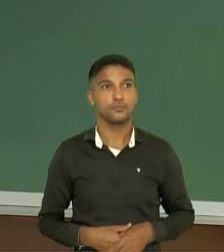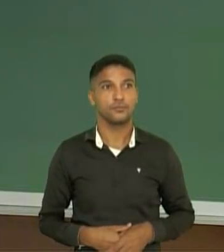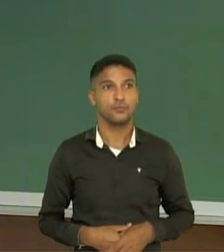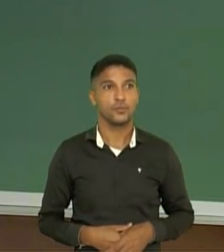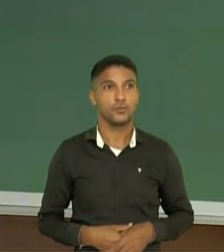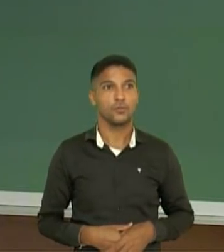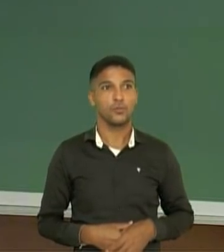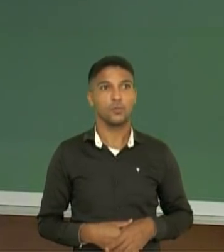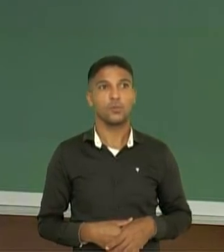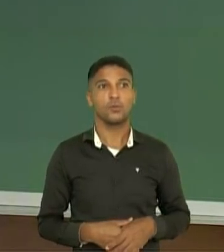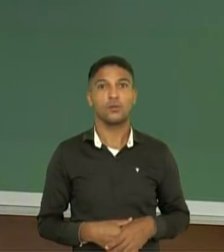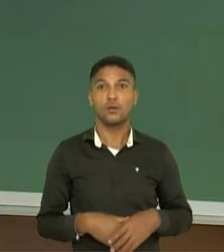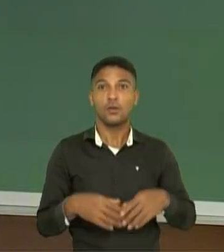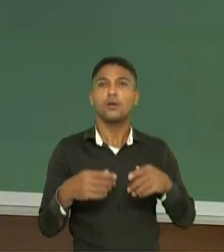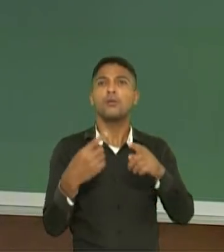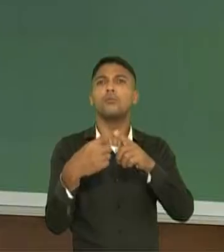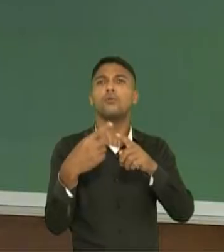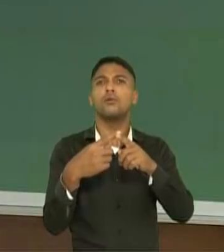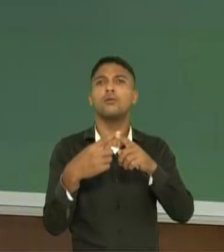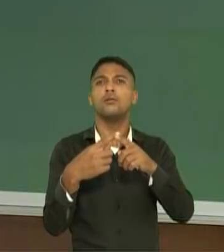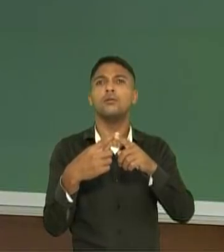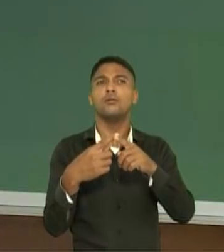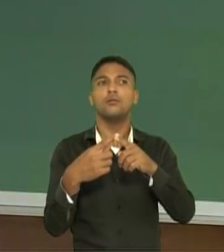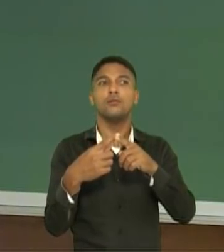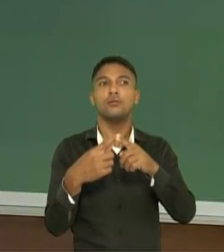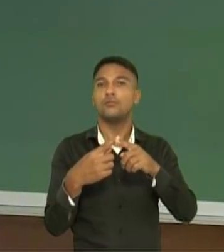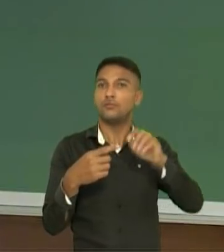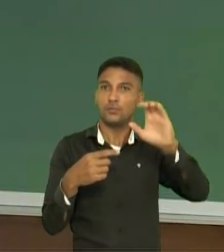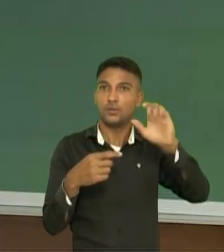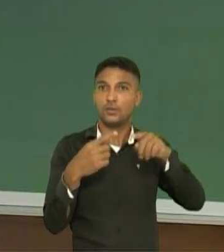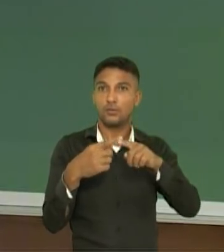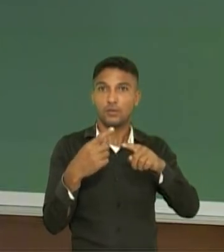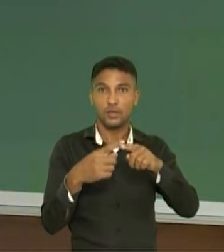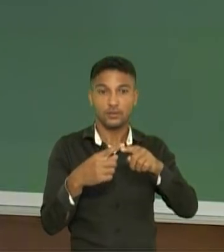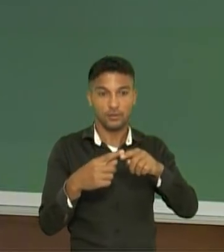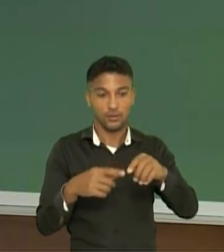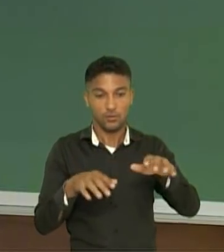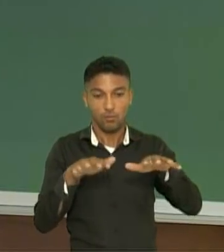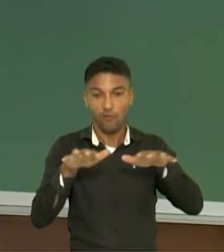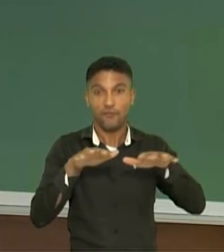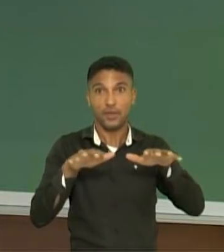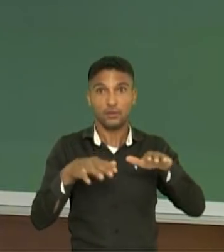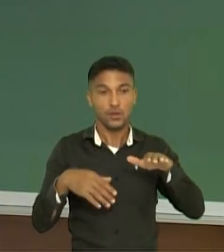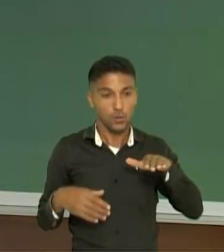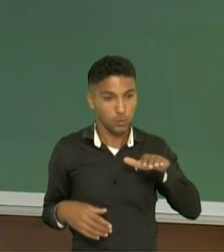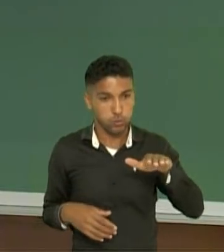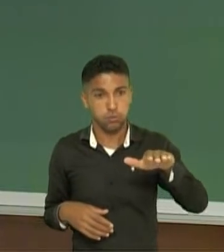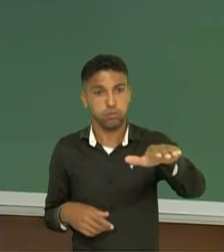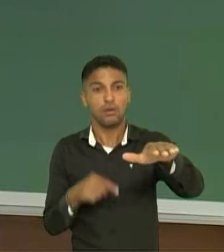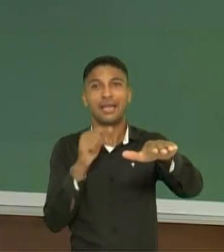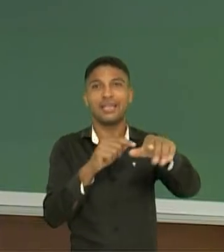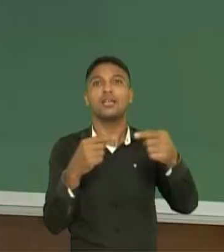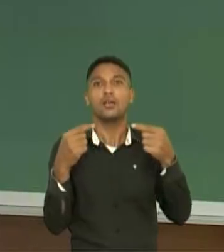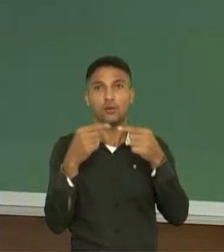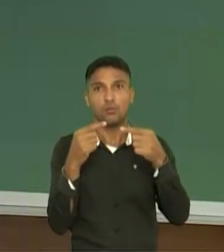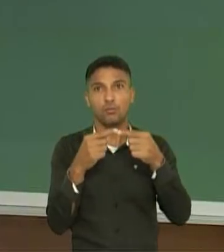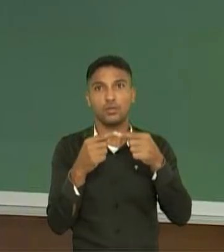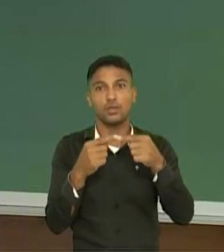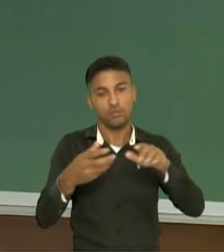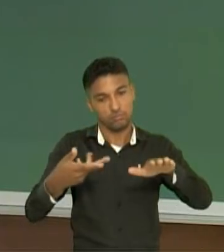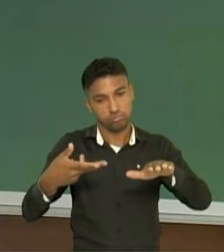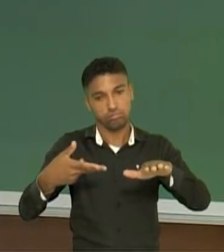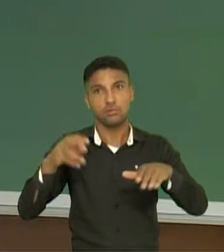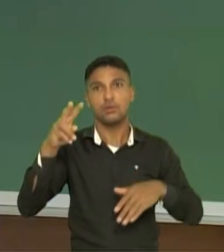quê? Porque a quantidade de movimento, o momento linear, ele está relacionado com velocidade. Na verdade, quantidade de movimento é massa